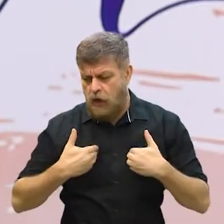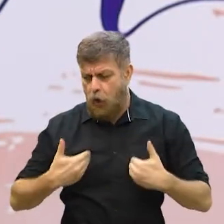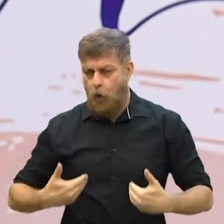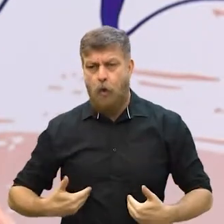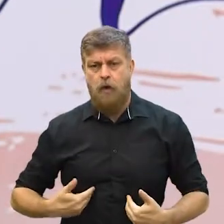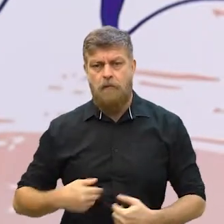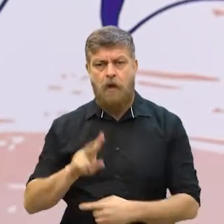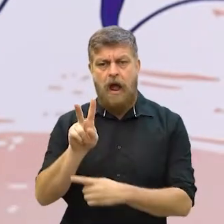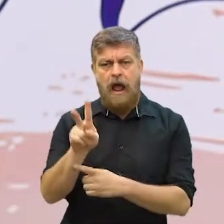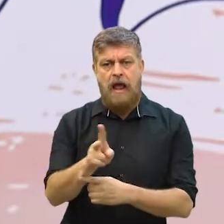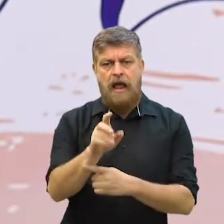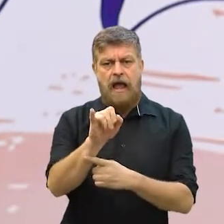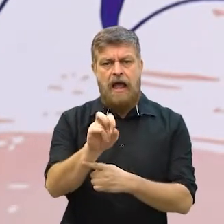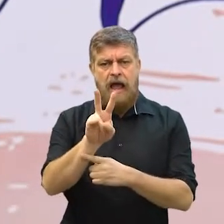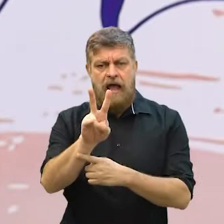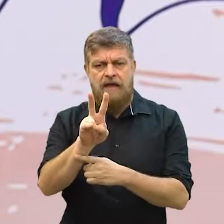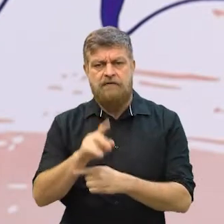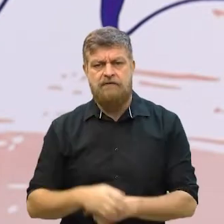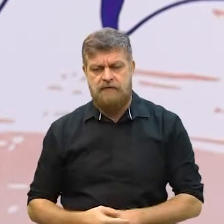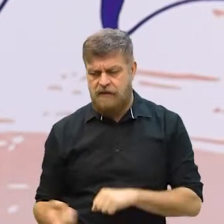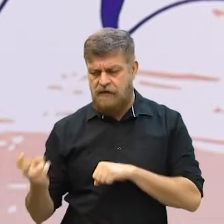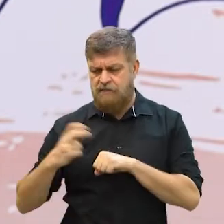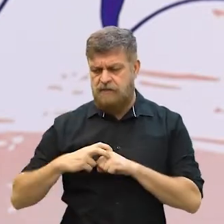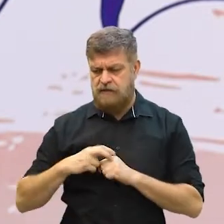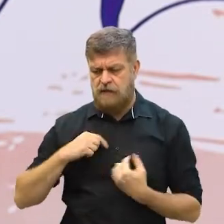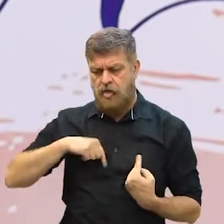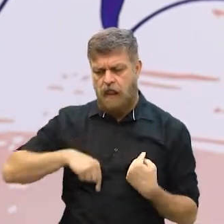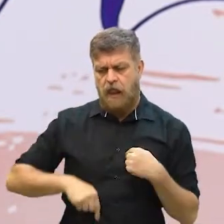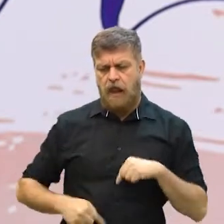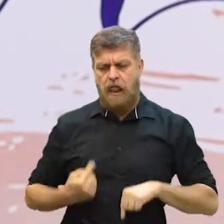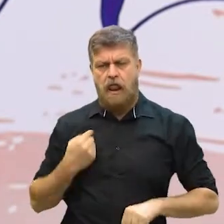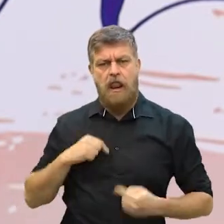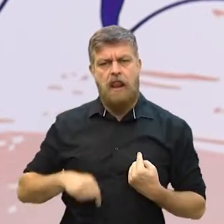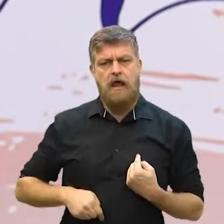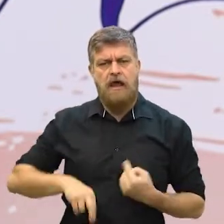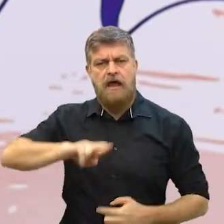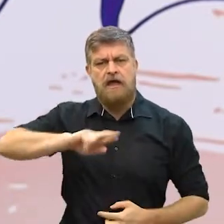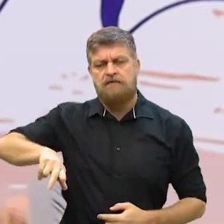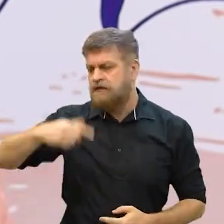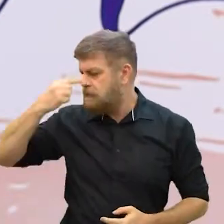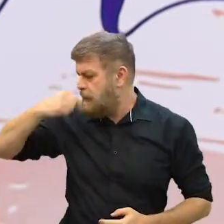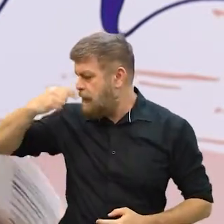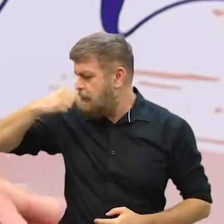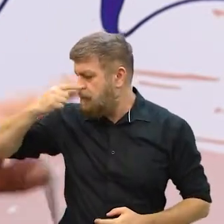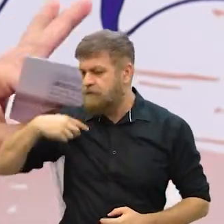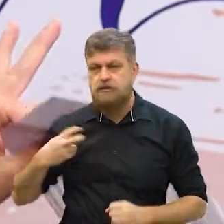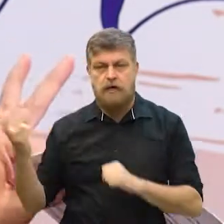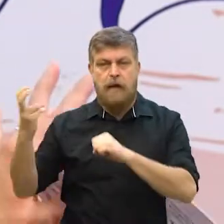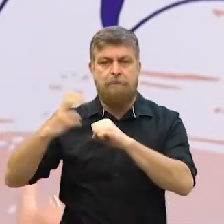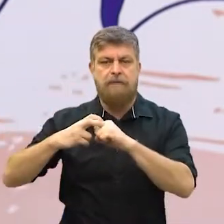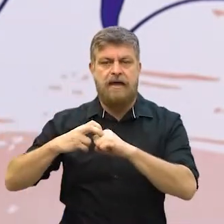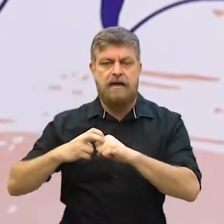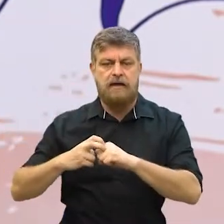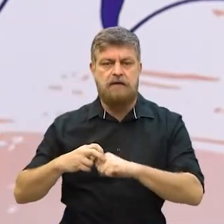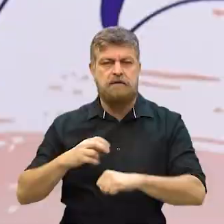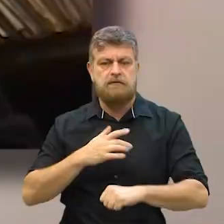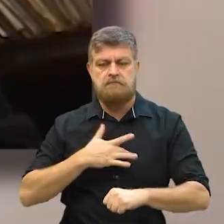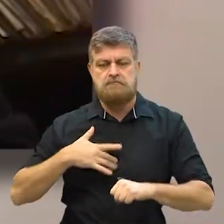com HIV, ele permanece no nosso corpo, esse vírus? É diferente do vírus da gripe, por exemplo, que a gente pega e depois